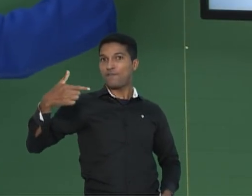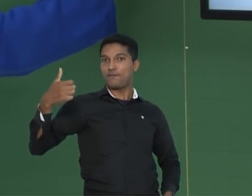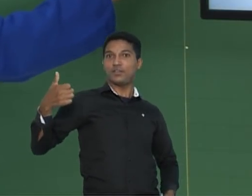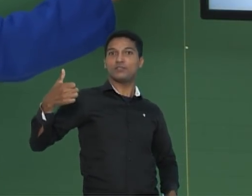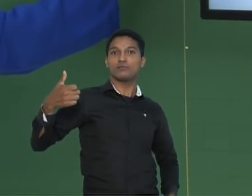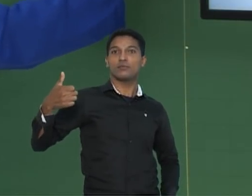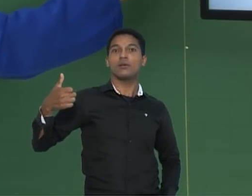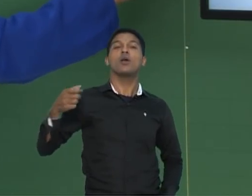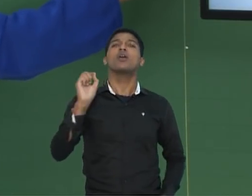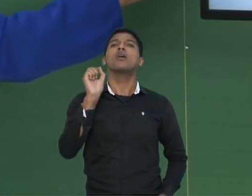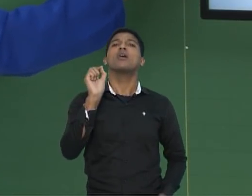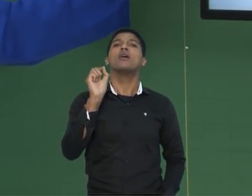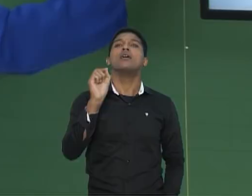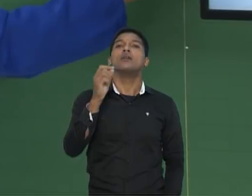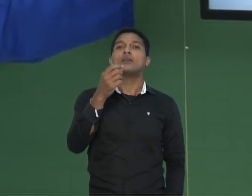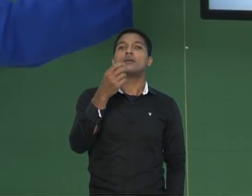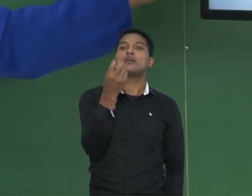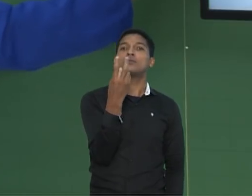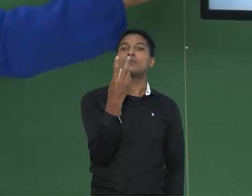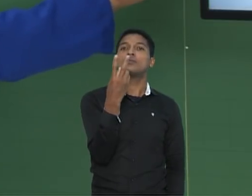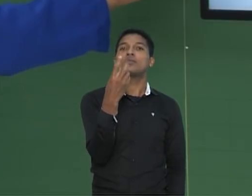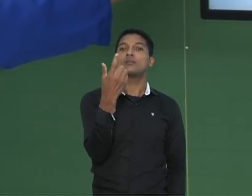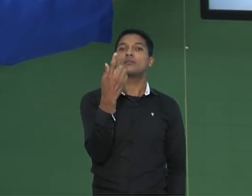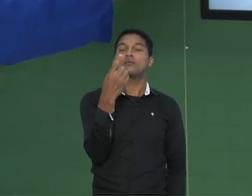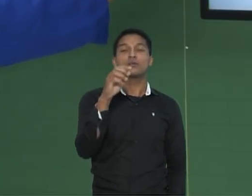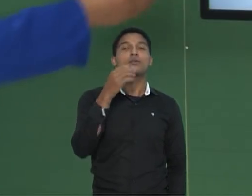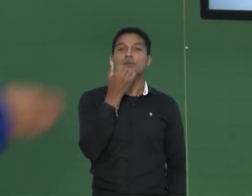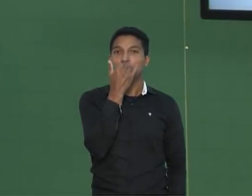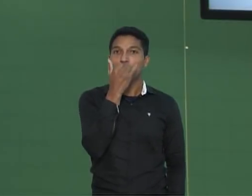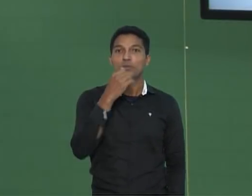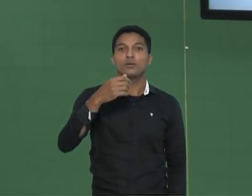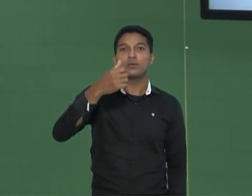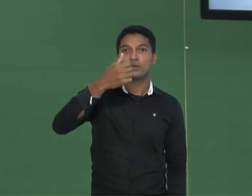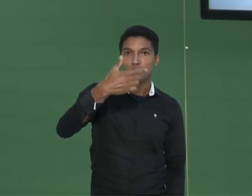216 deu o nosso resultado.